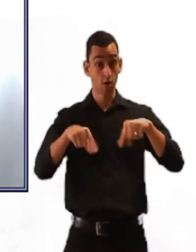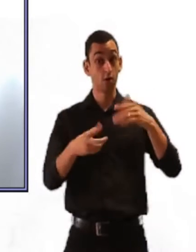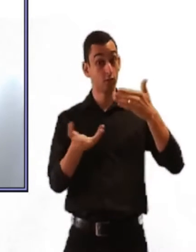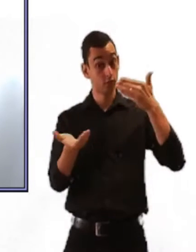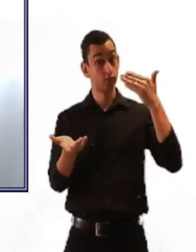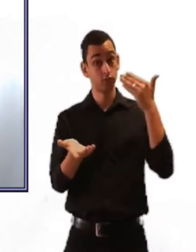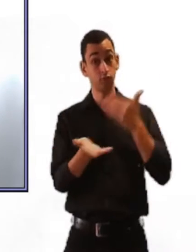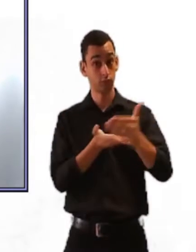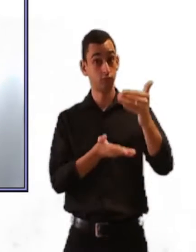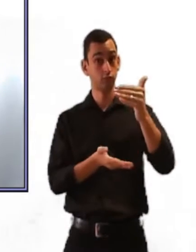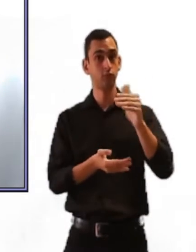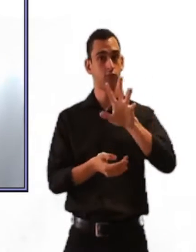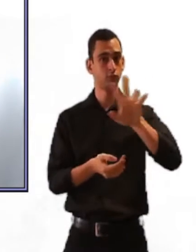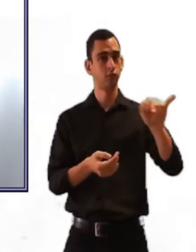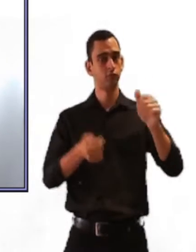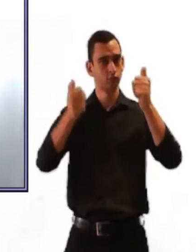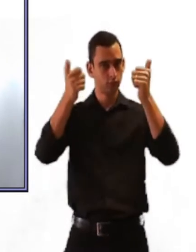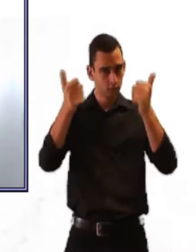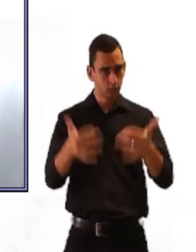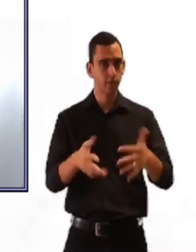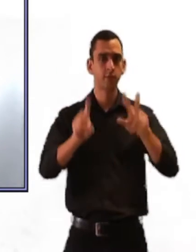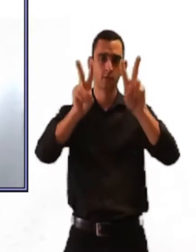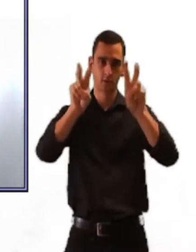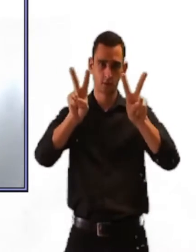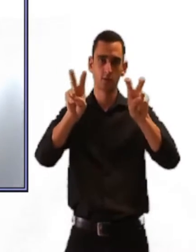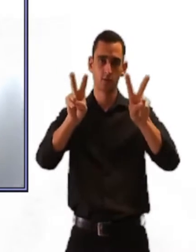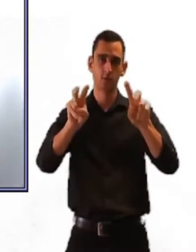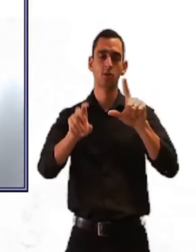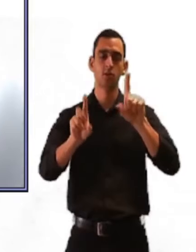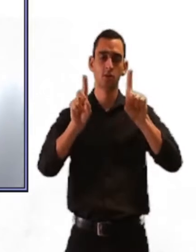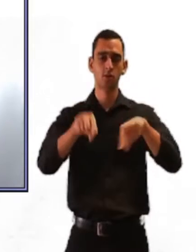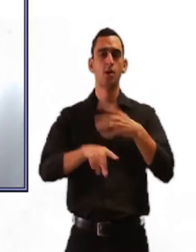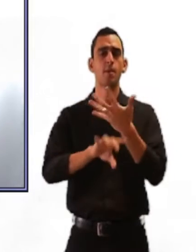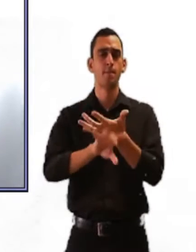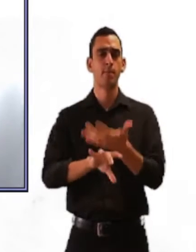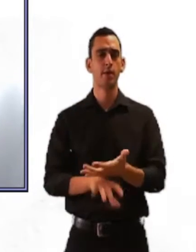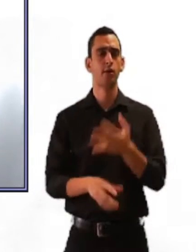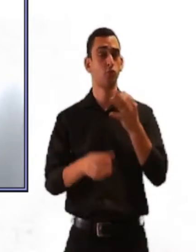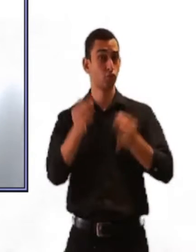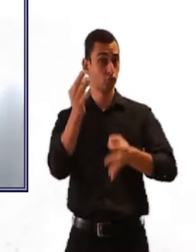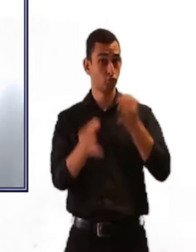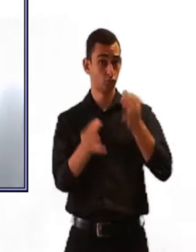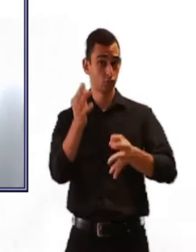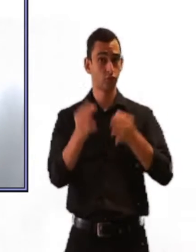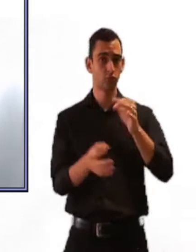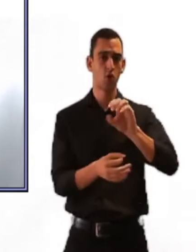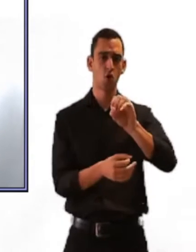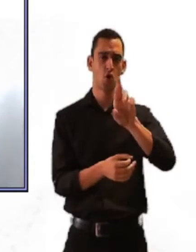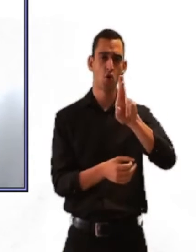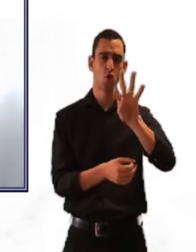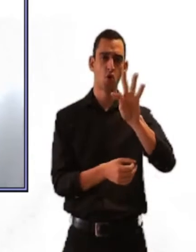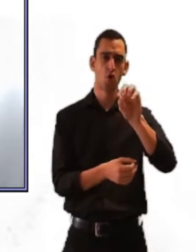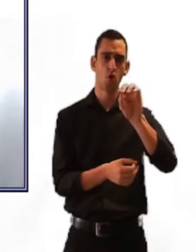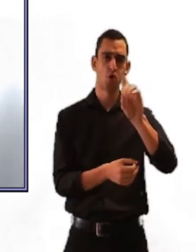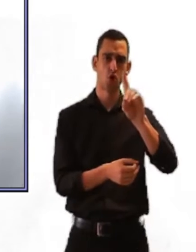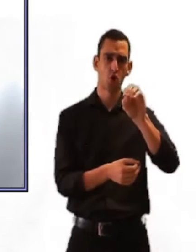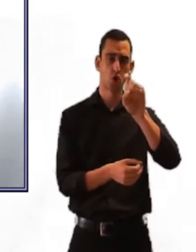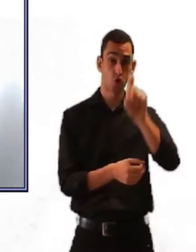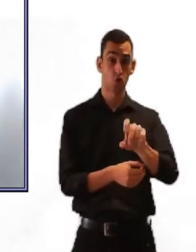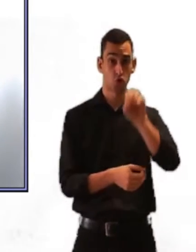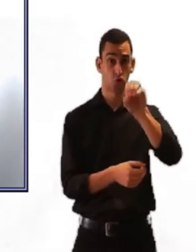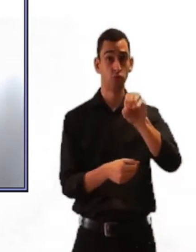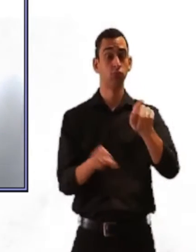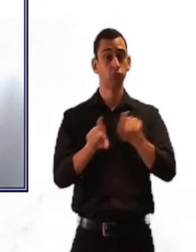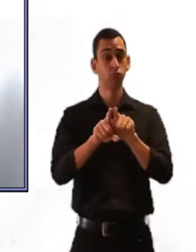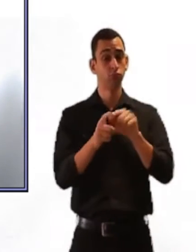nós começarmos tratando do nosso material jurídico, que é chamado de material jurídico ortodoxo, fazemos uma análise